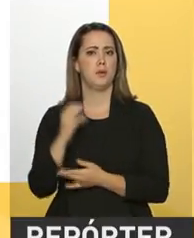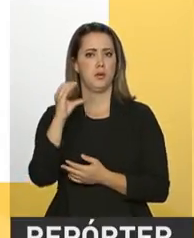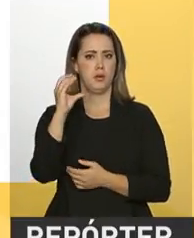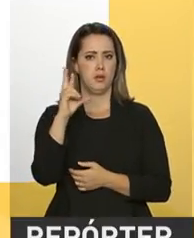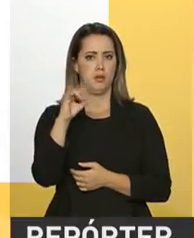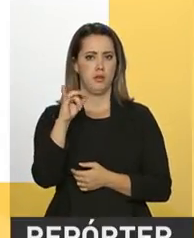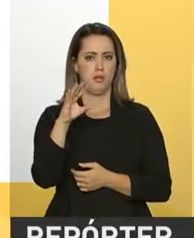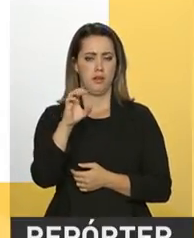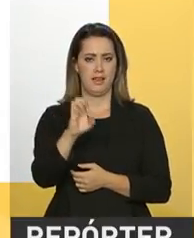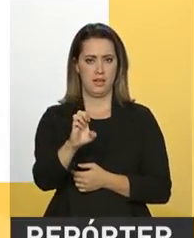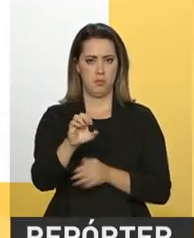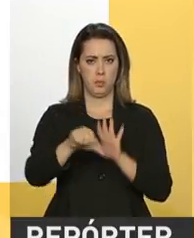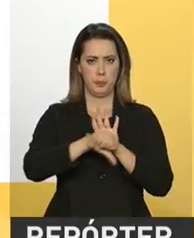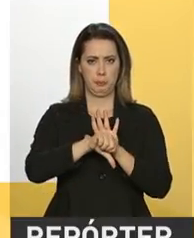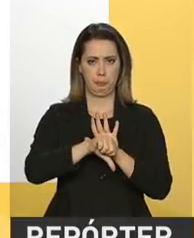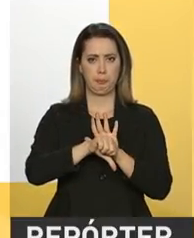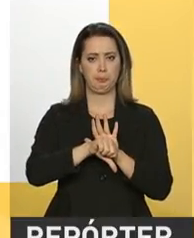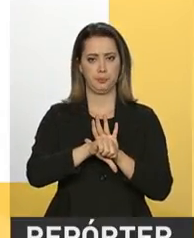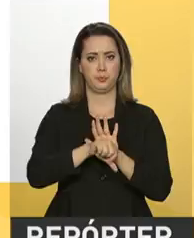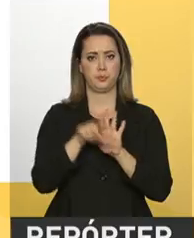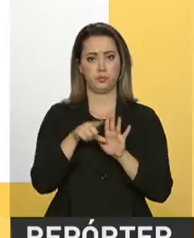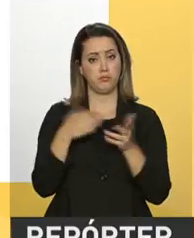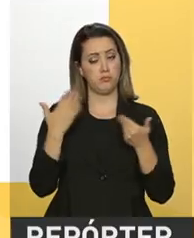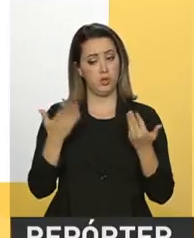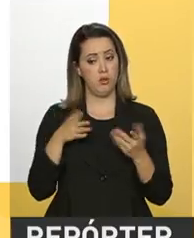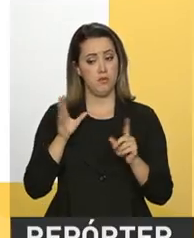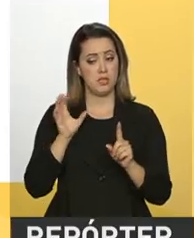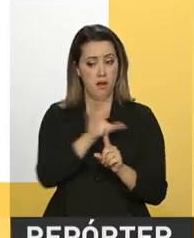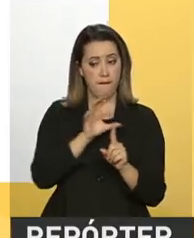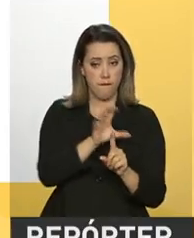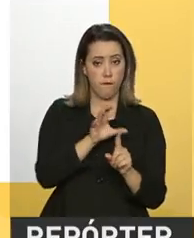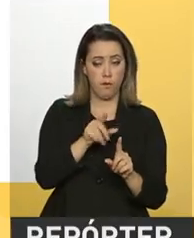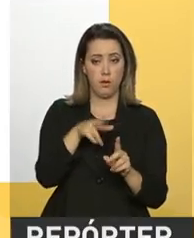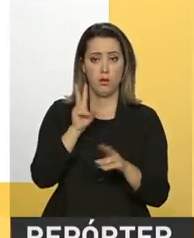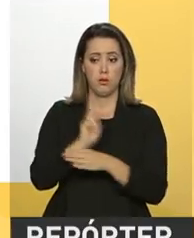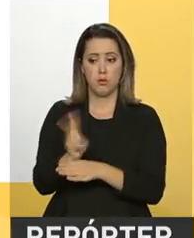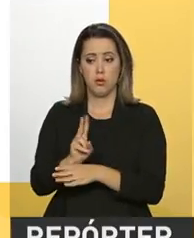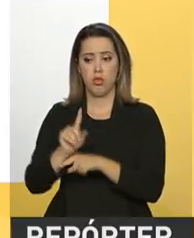faz elas são intensivas o crime se retrai até